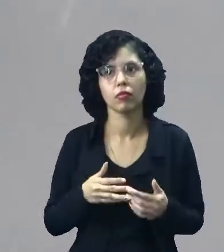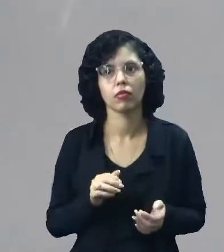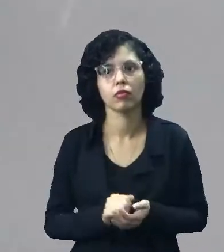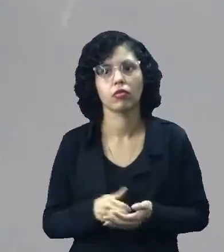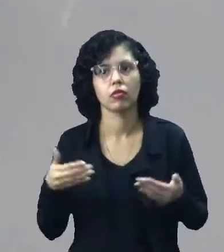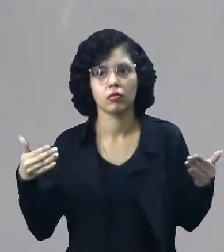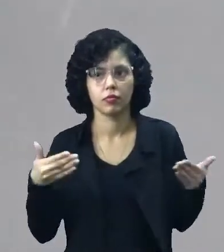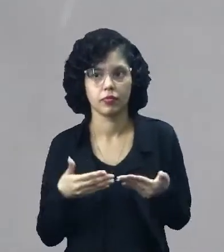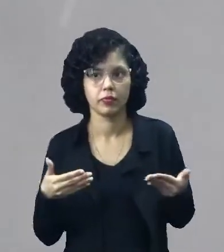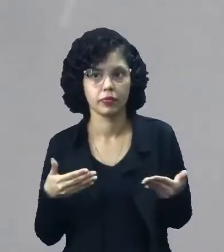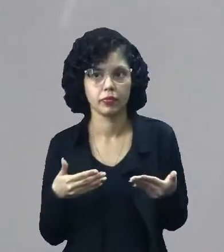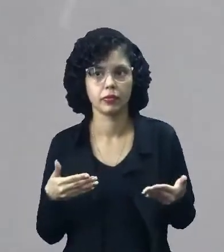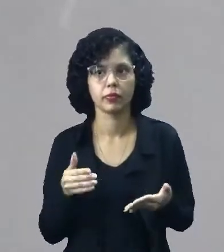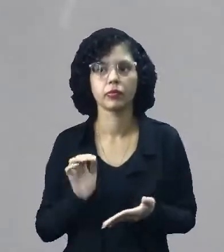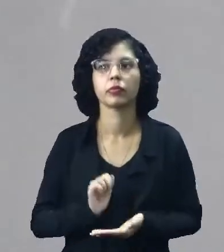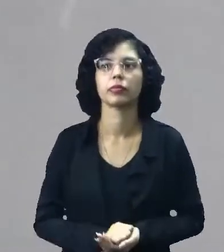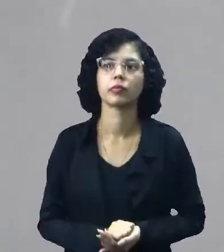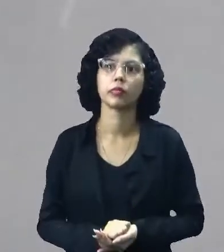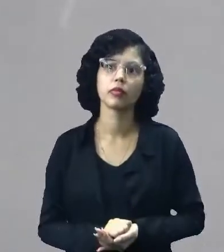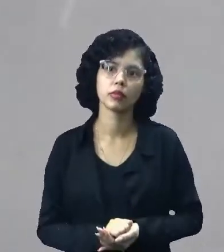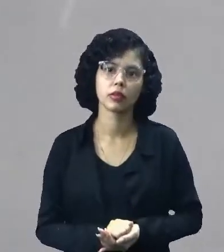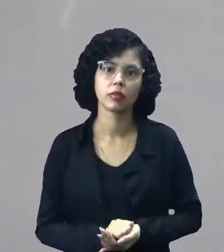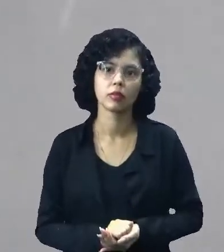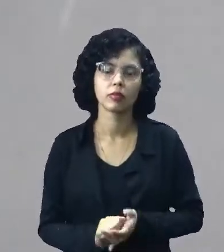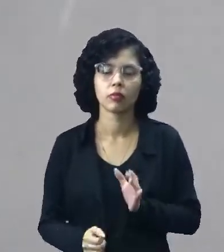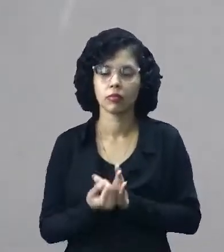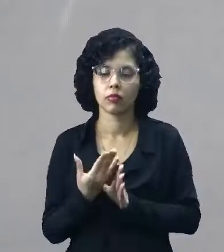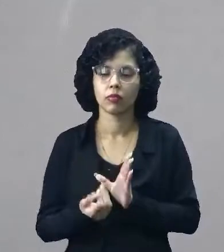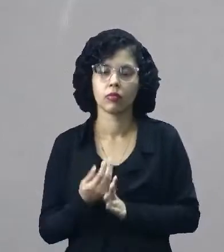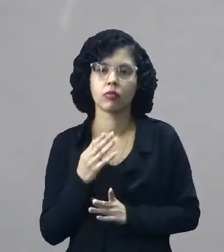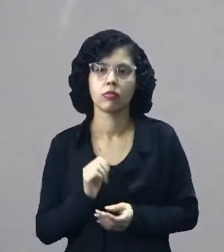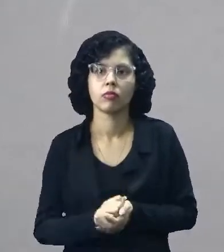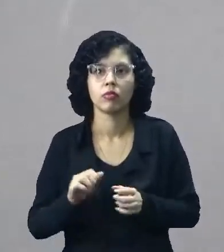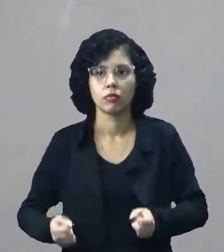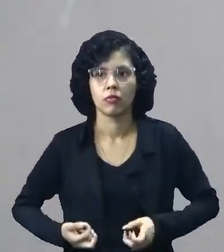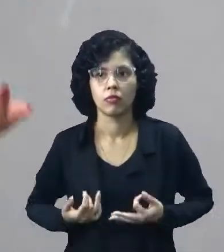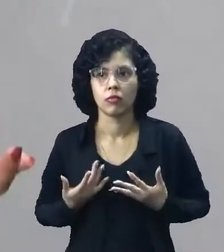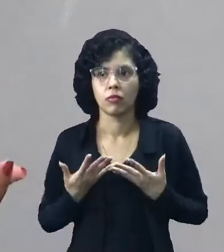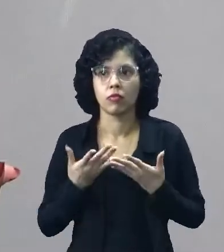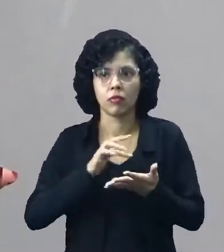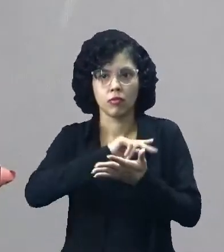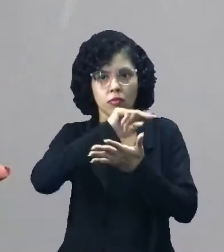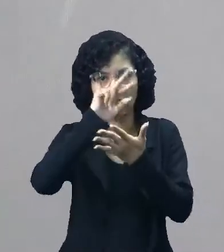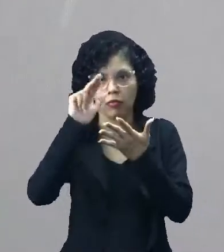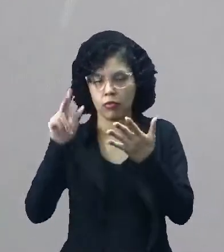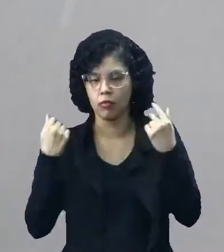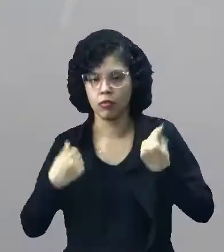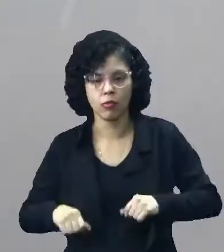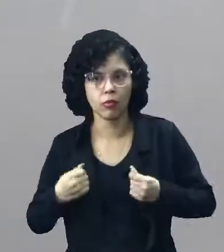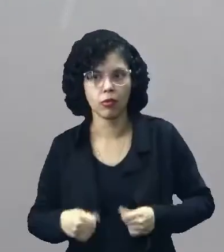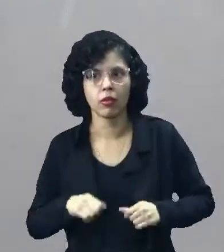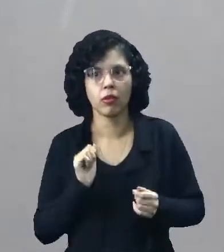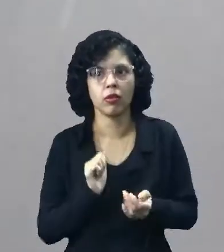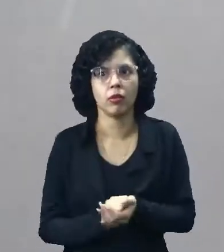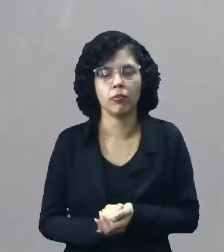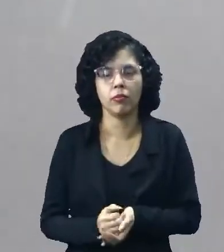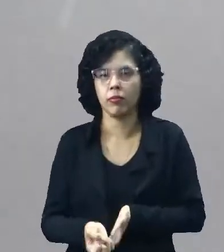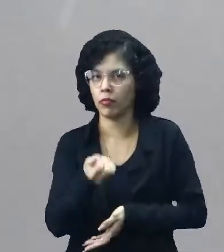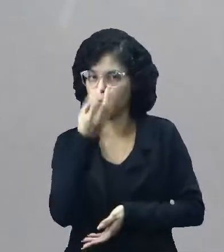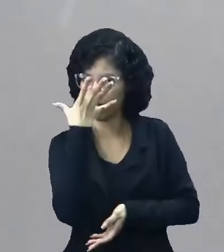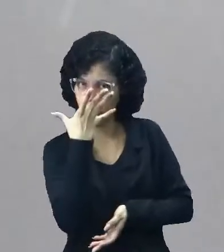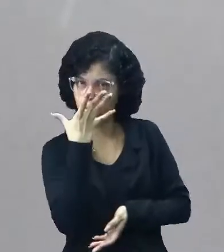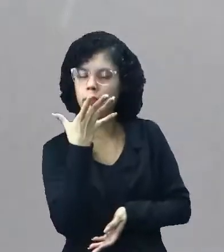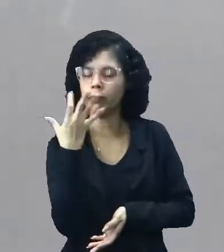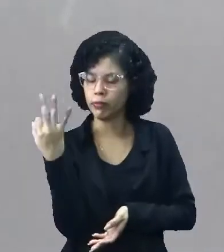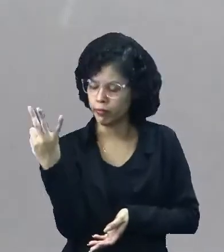móvel. Hoje, né, esse produto, ele é incorporado de uma série de outras necessidades, né, uma câmera de